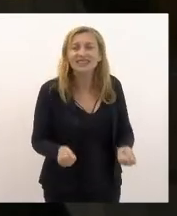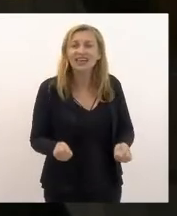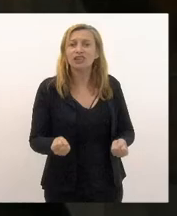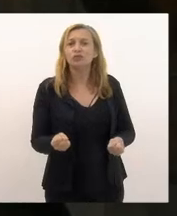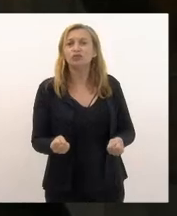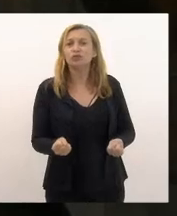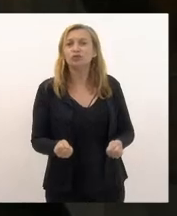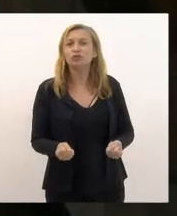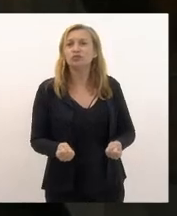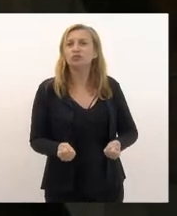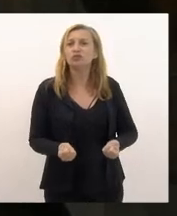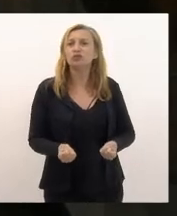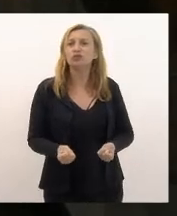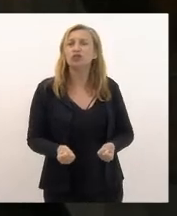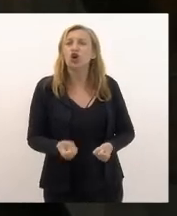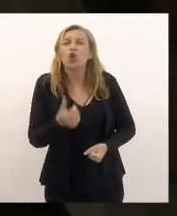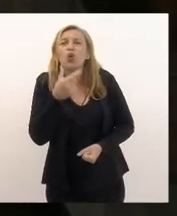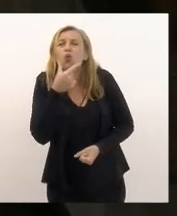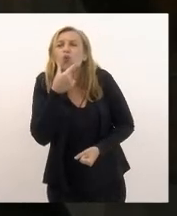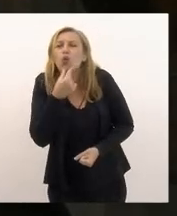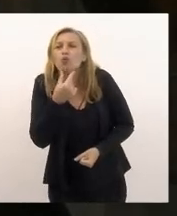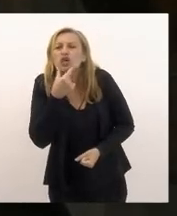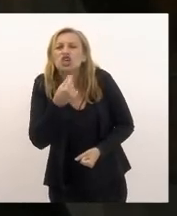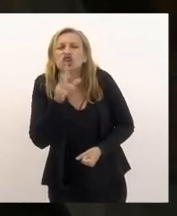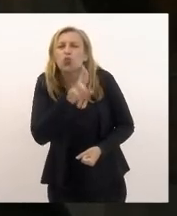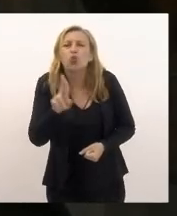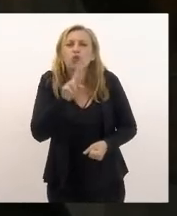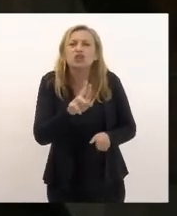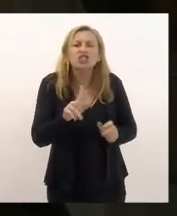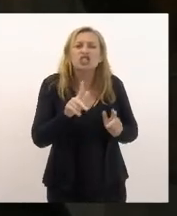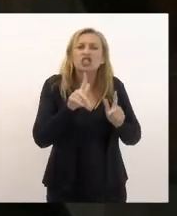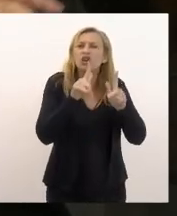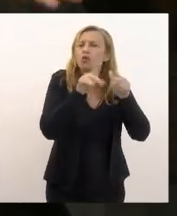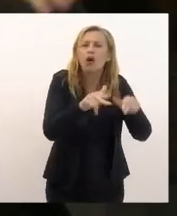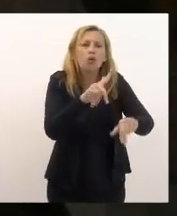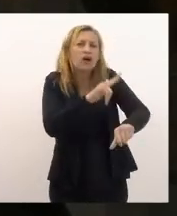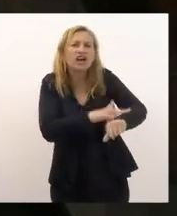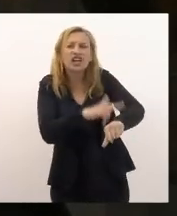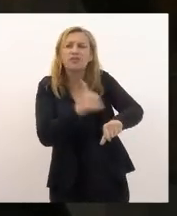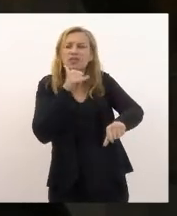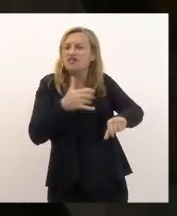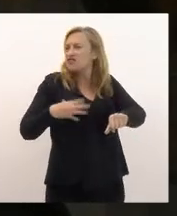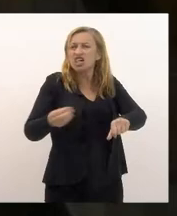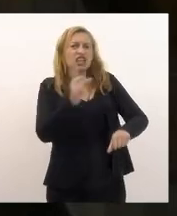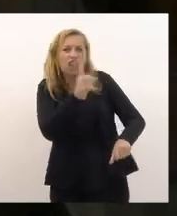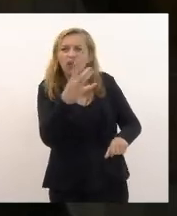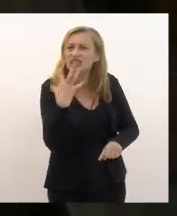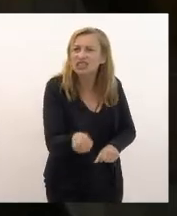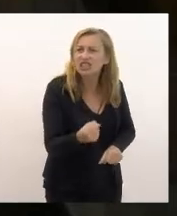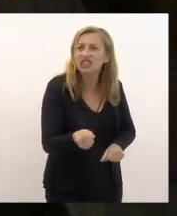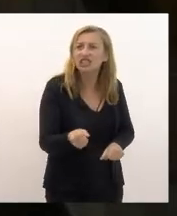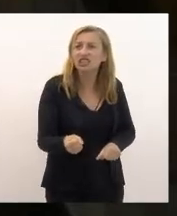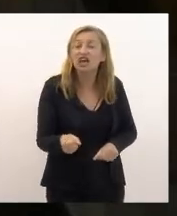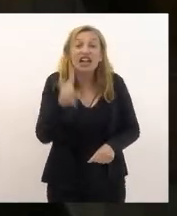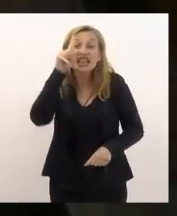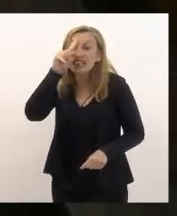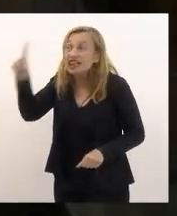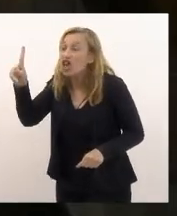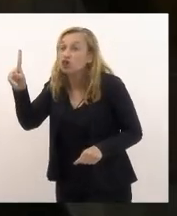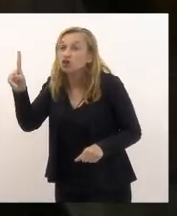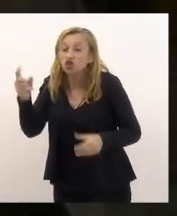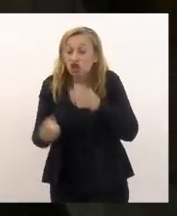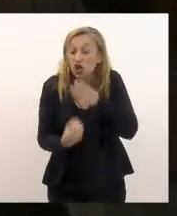não aceito que o menino use o mesmo banheiro que minha filha. Não vou aceitar. Deus fez